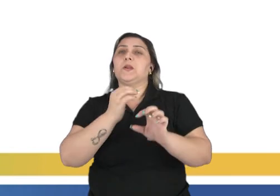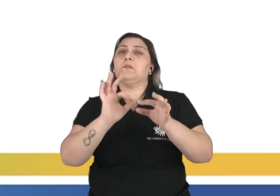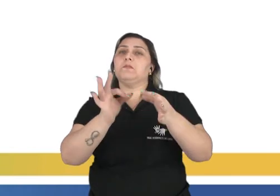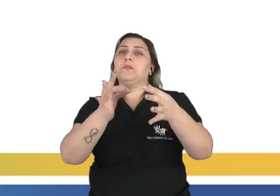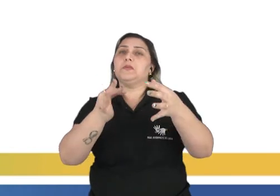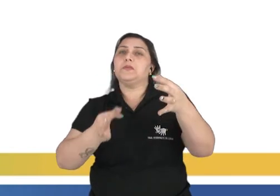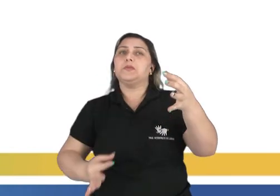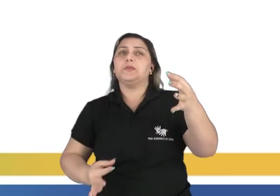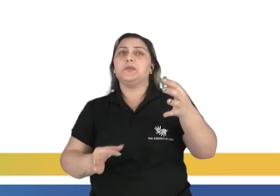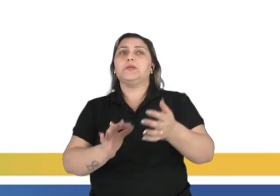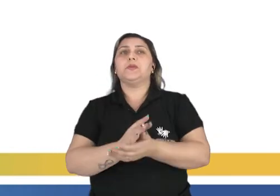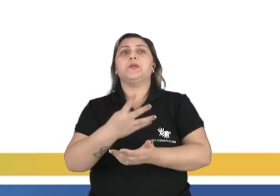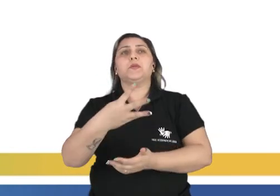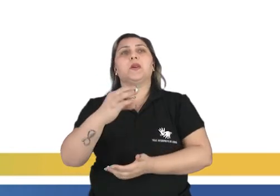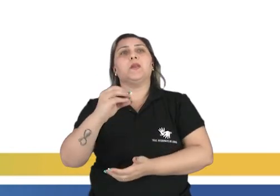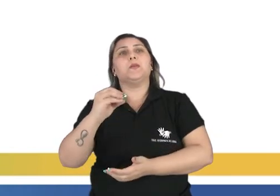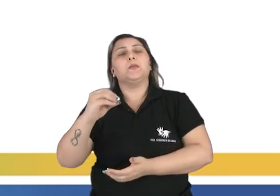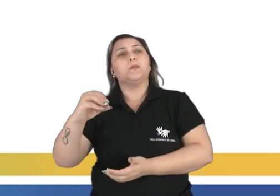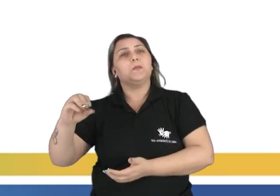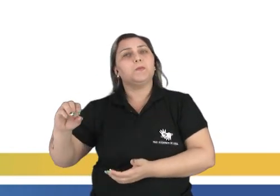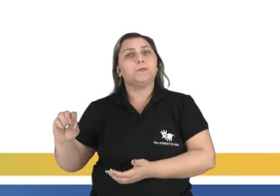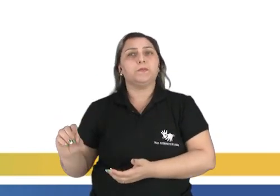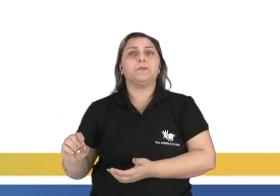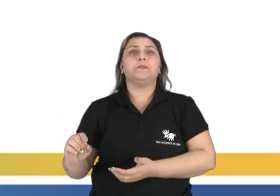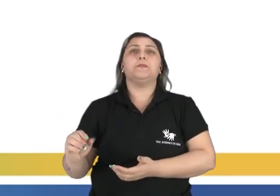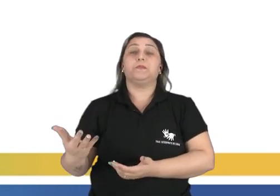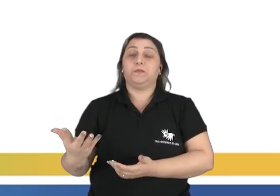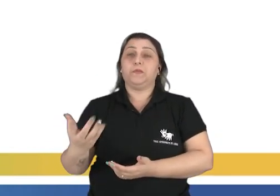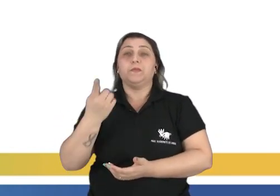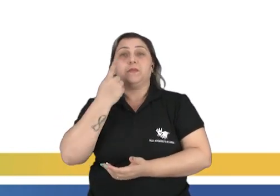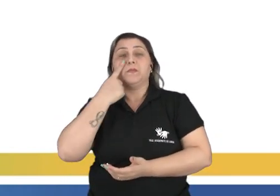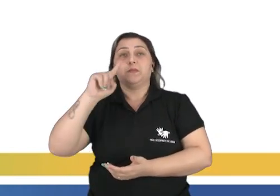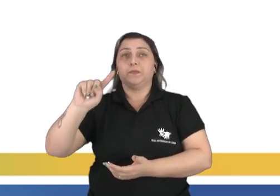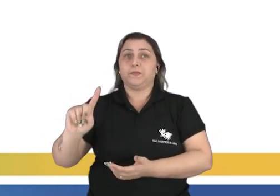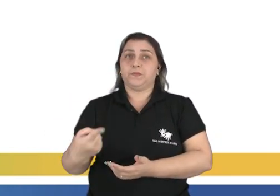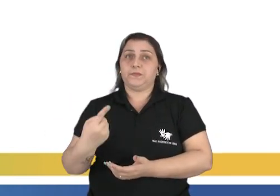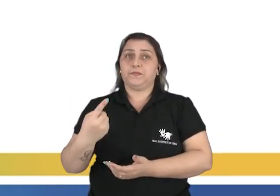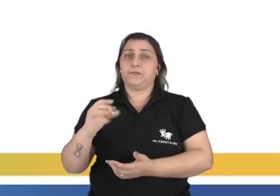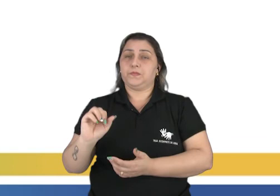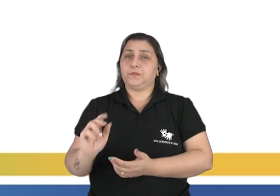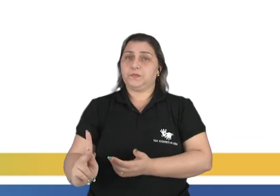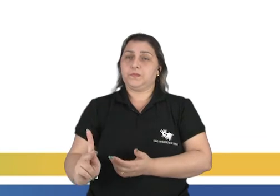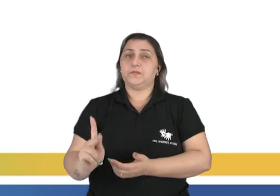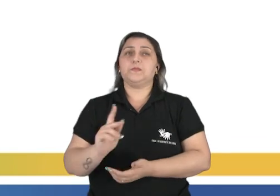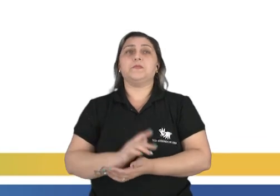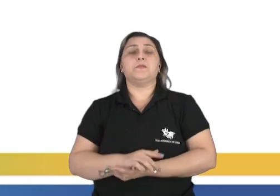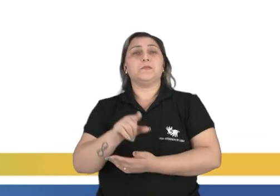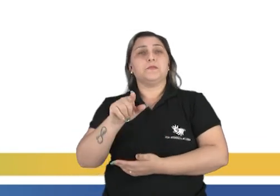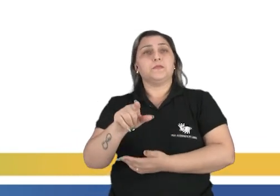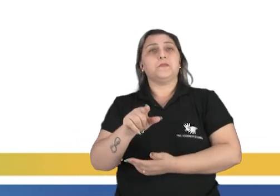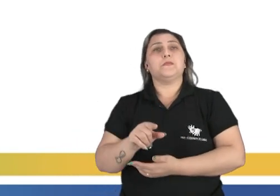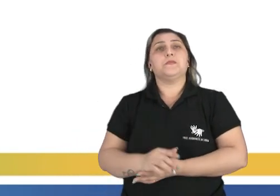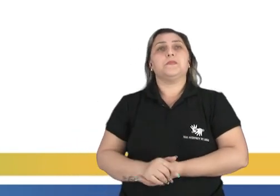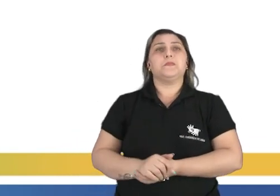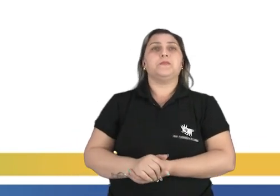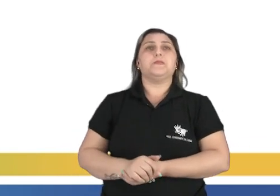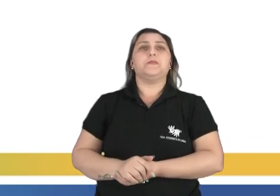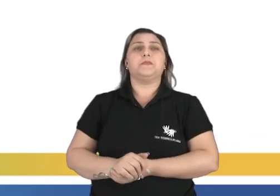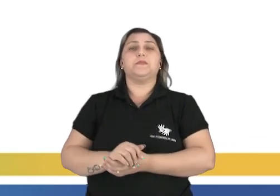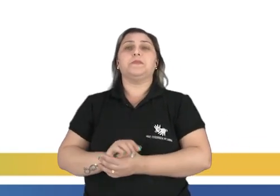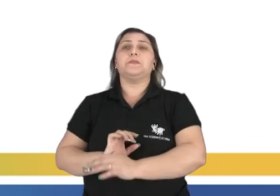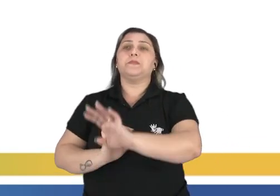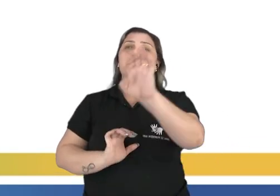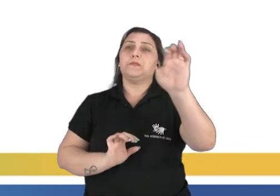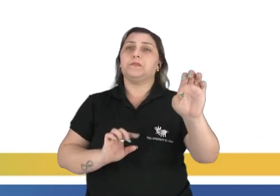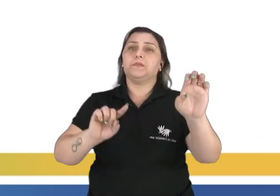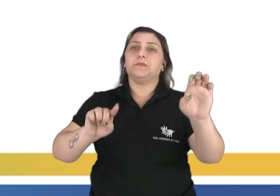grande, né? 4 milhões. Então você vai colocar a vírgula, ok? E você vai pular 6 casas para